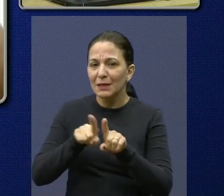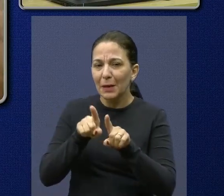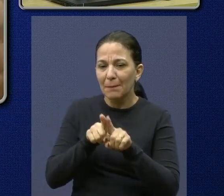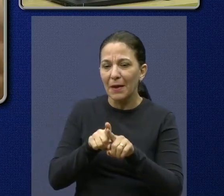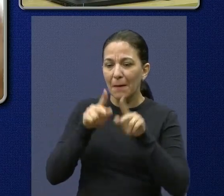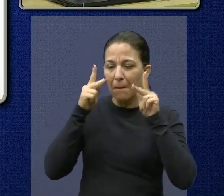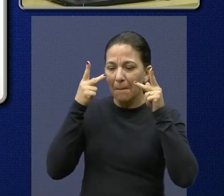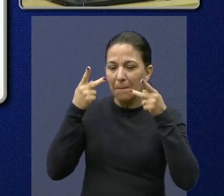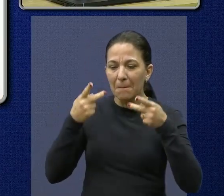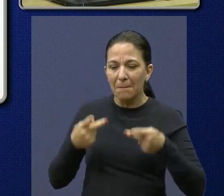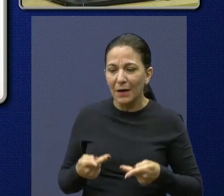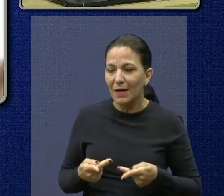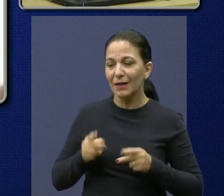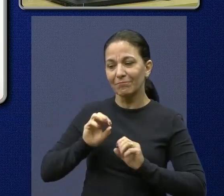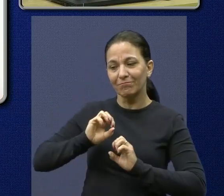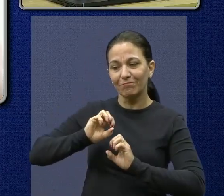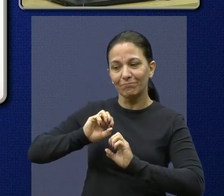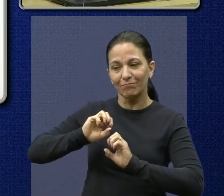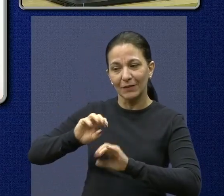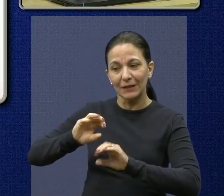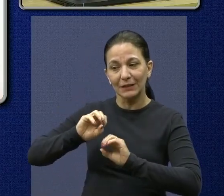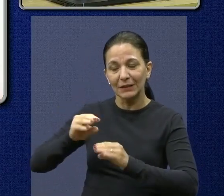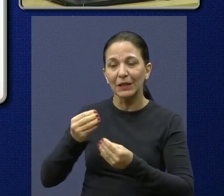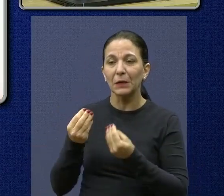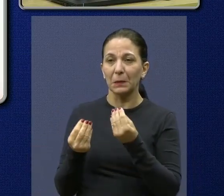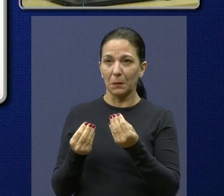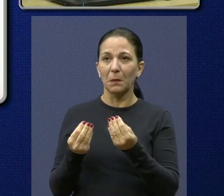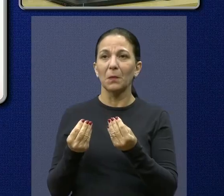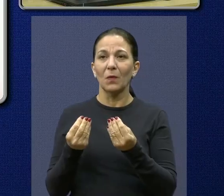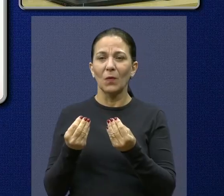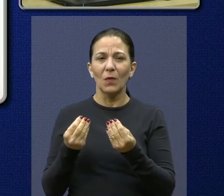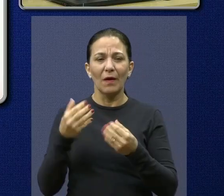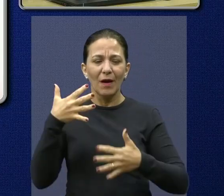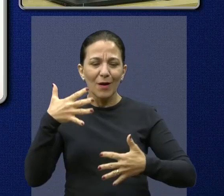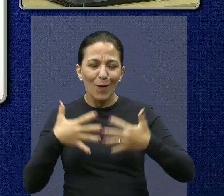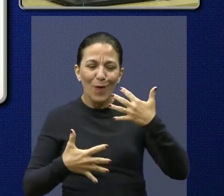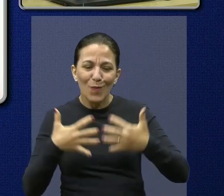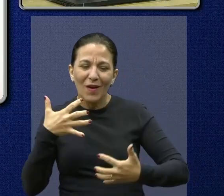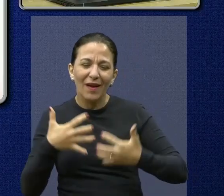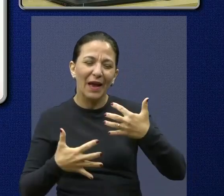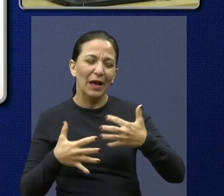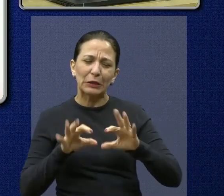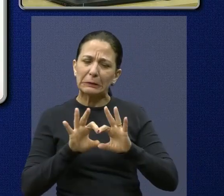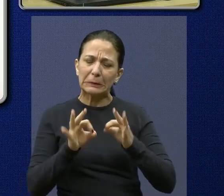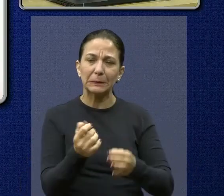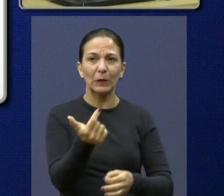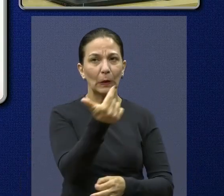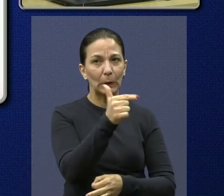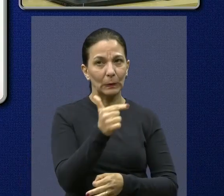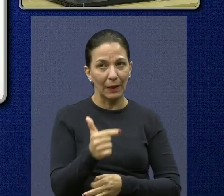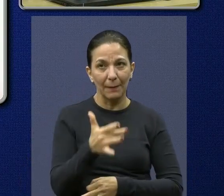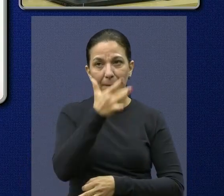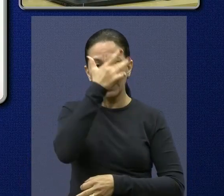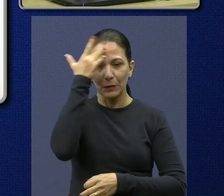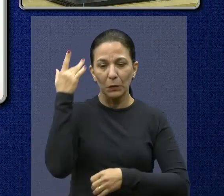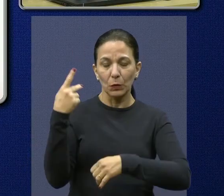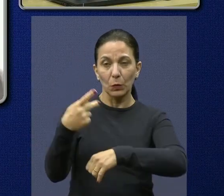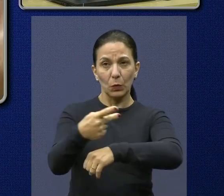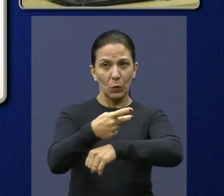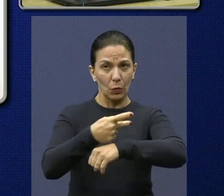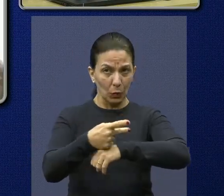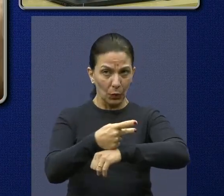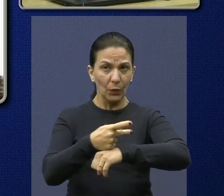por profissionais, porque tudo isso é muito complicado, né? Mas está sim, muitas pessoas procurando,